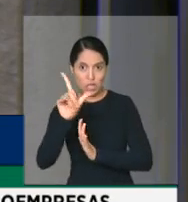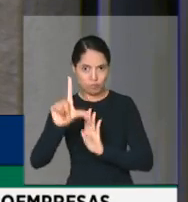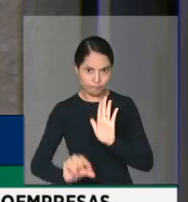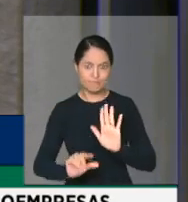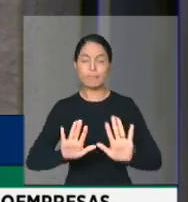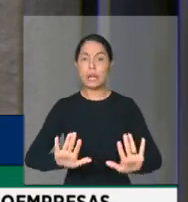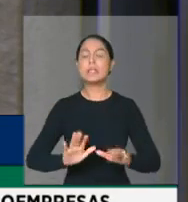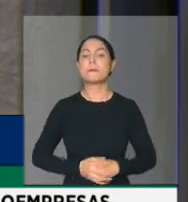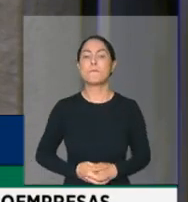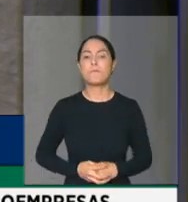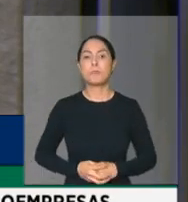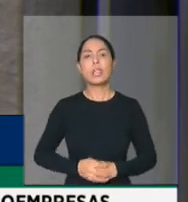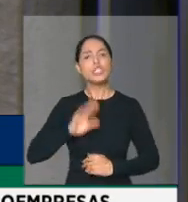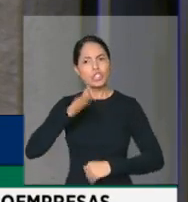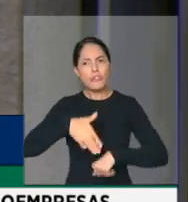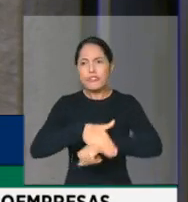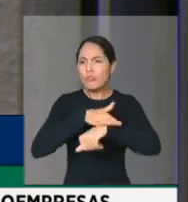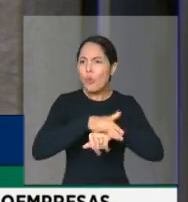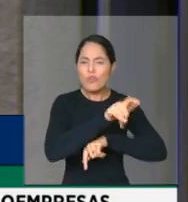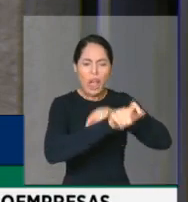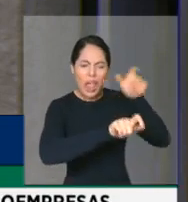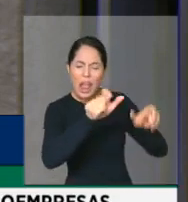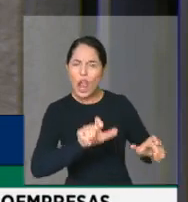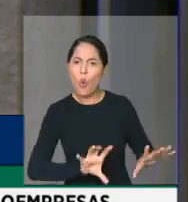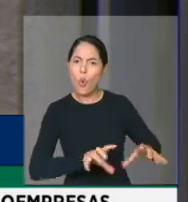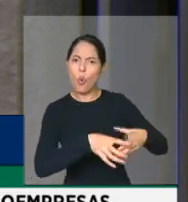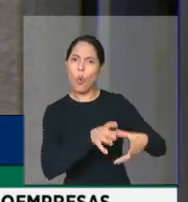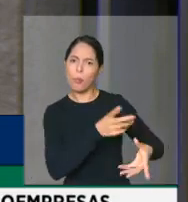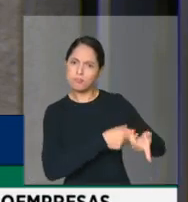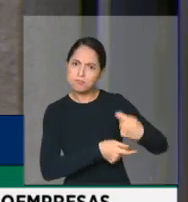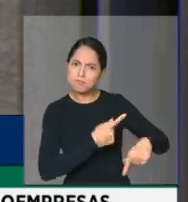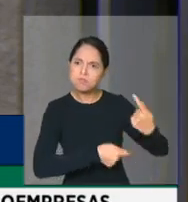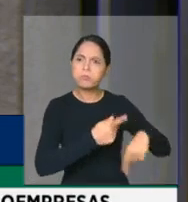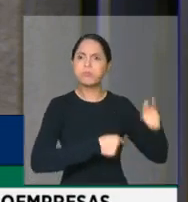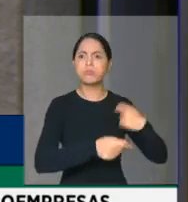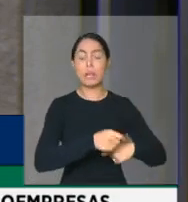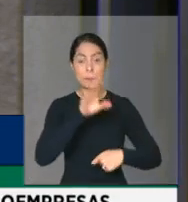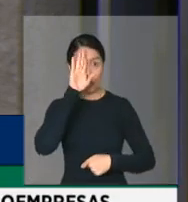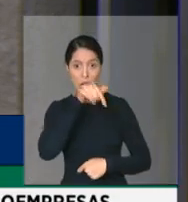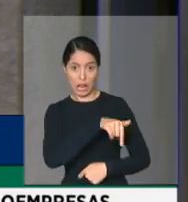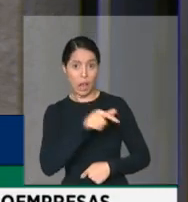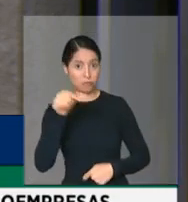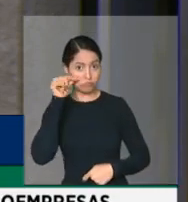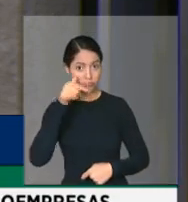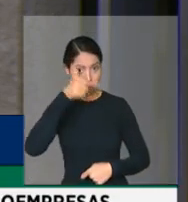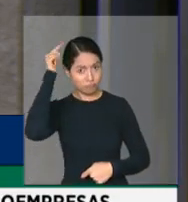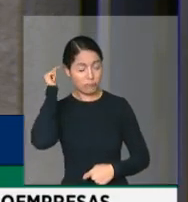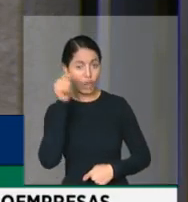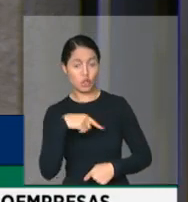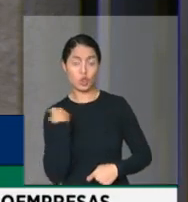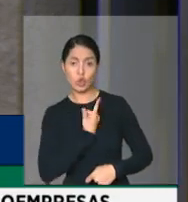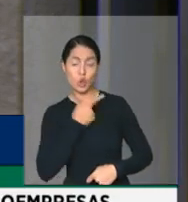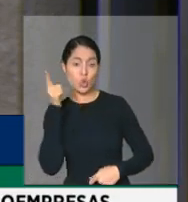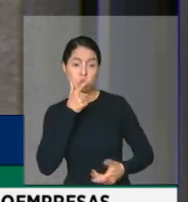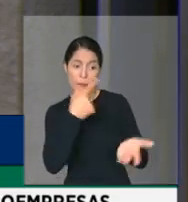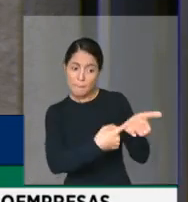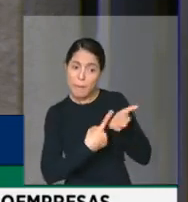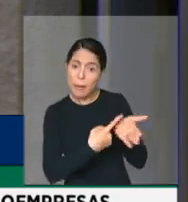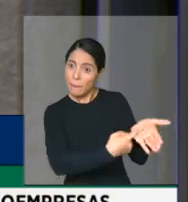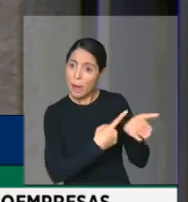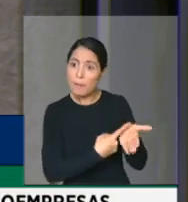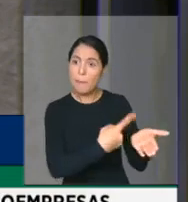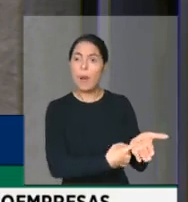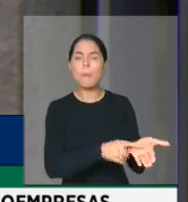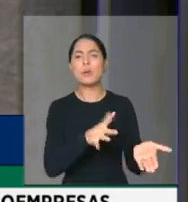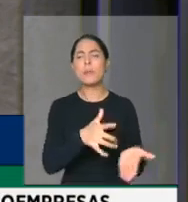conversa, aliás, em muitas conversas com a equipe da economia, incluindo o ministro Paulo Guedes, nós conseguimos avançar. Chegamos à casa dos